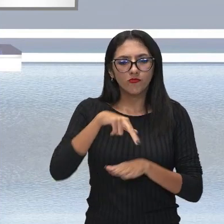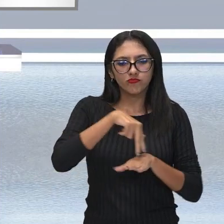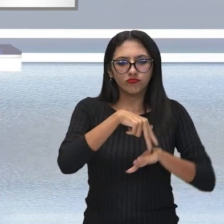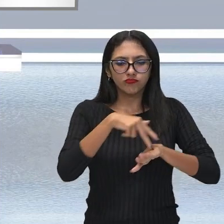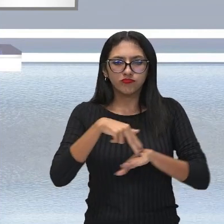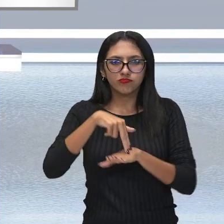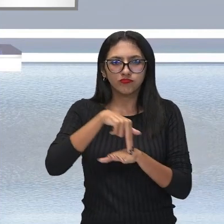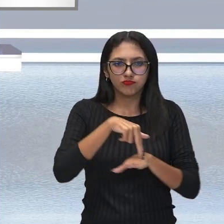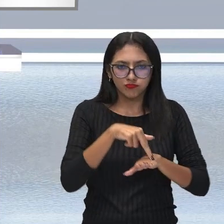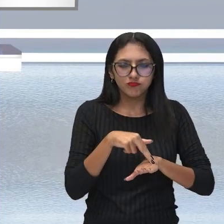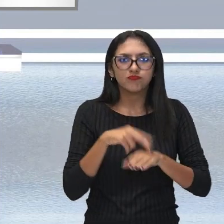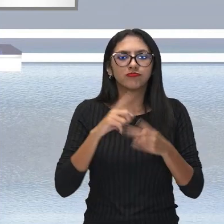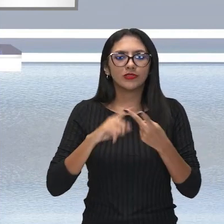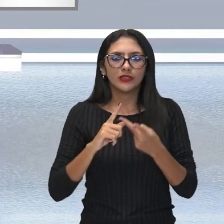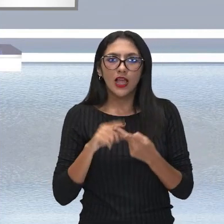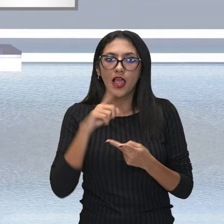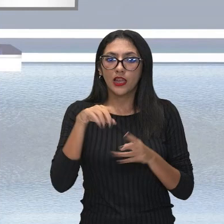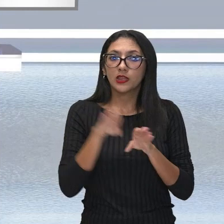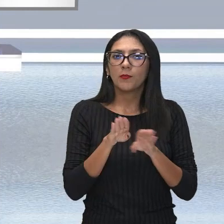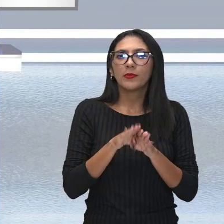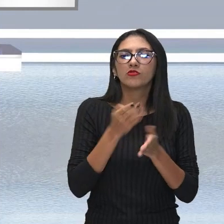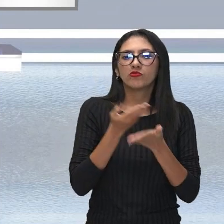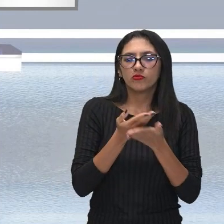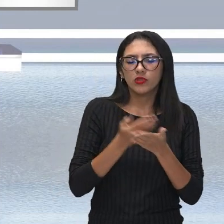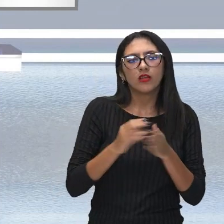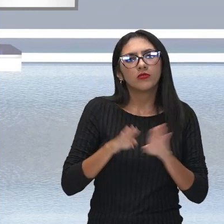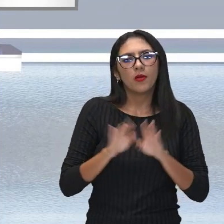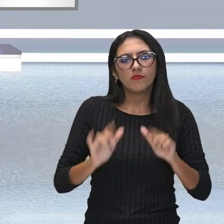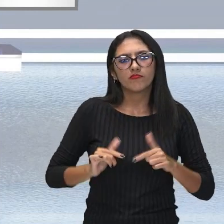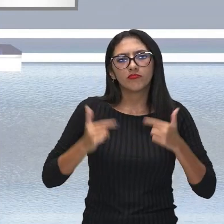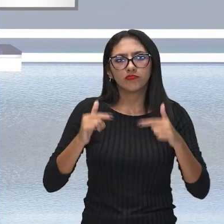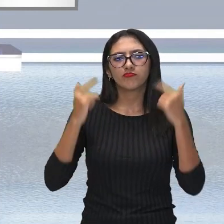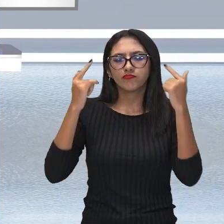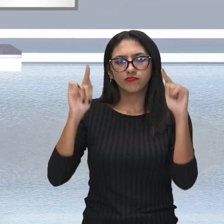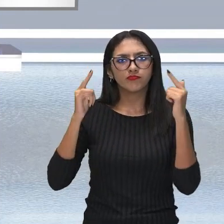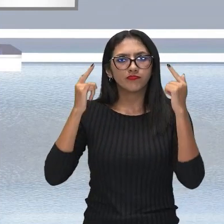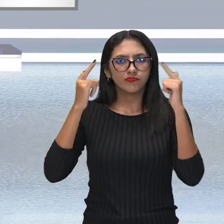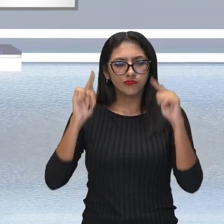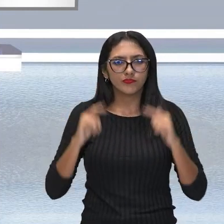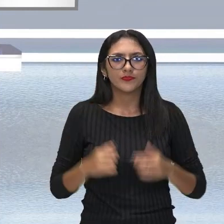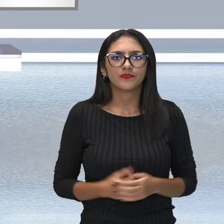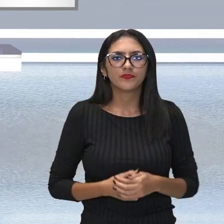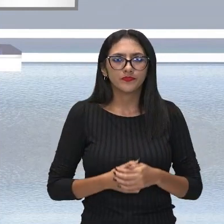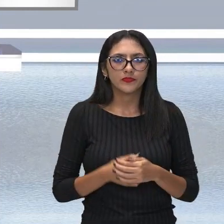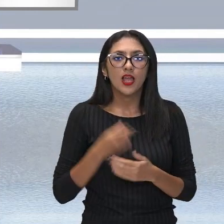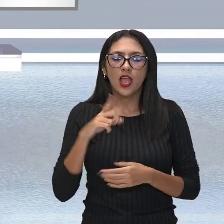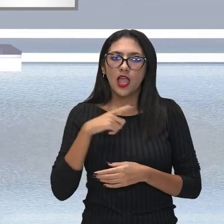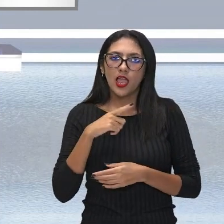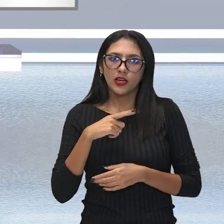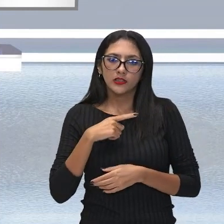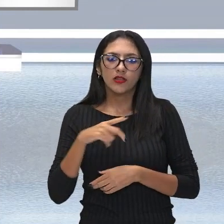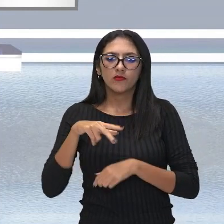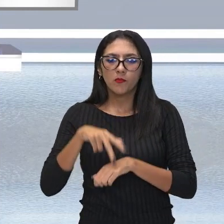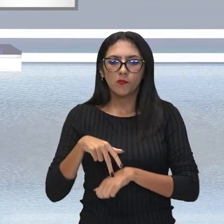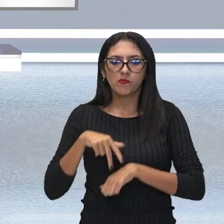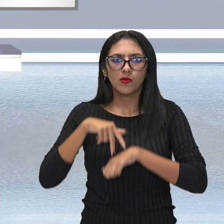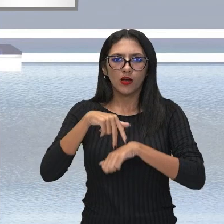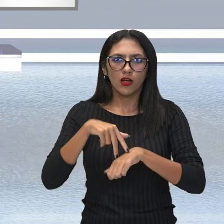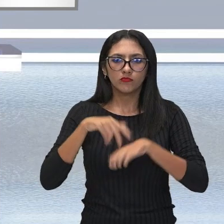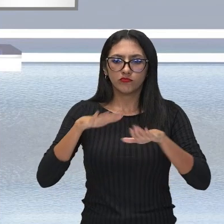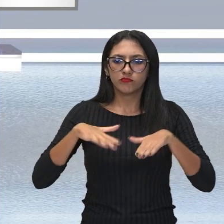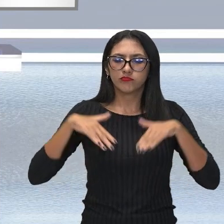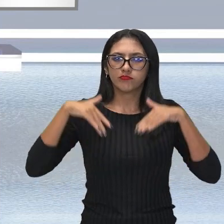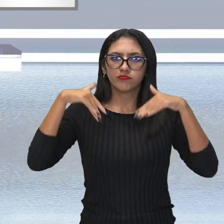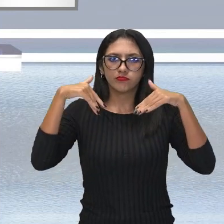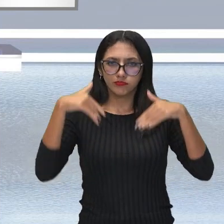estudante e ativista, né? Ela participou numa conferência da Organização das Nações Unidas, da